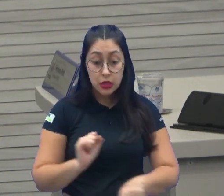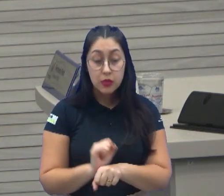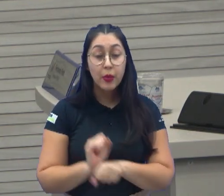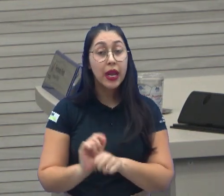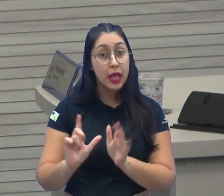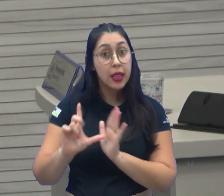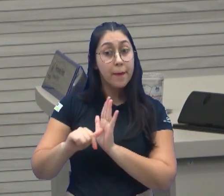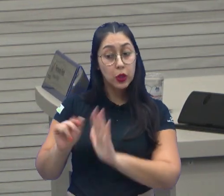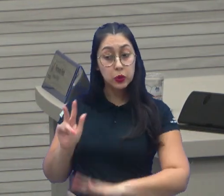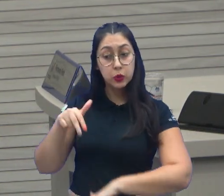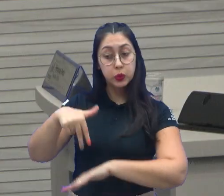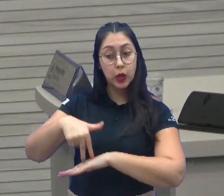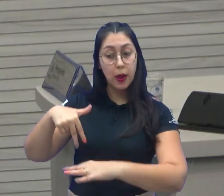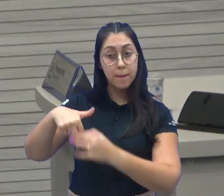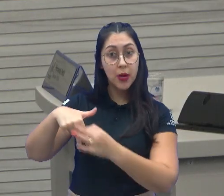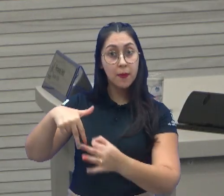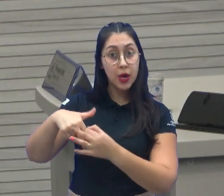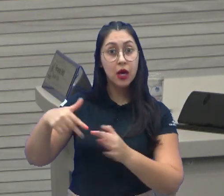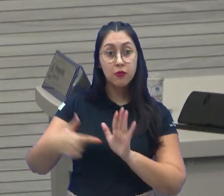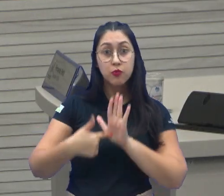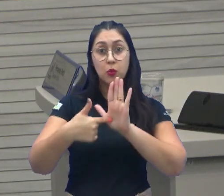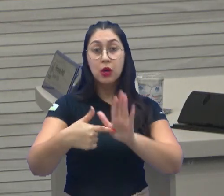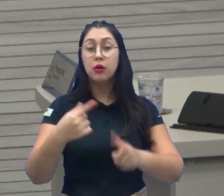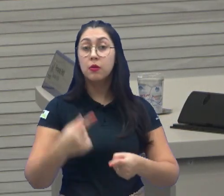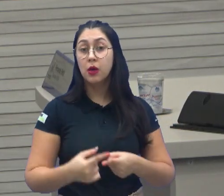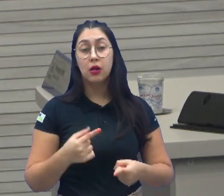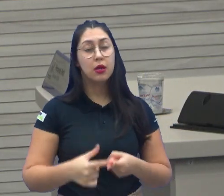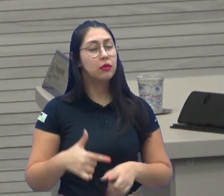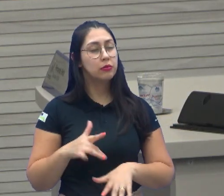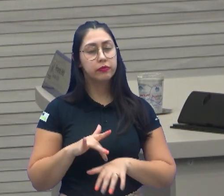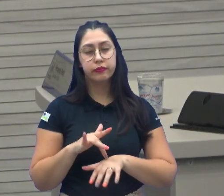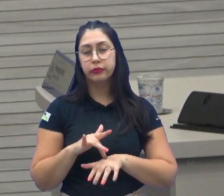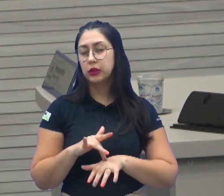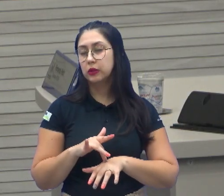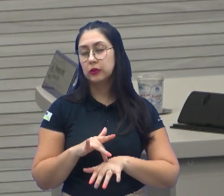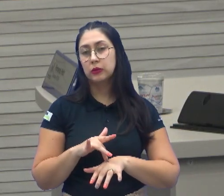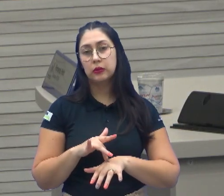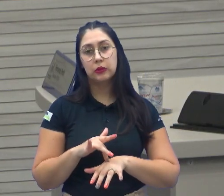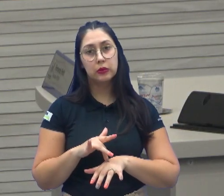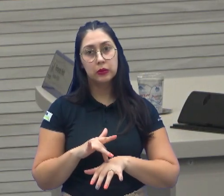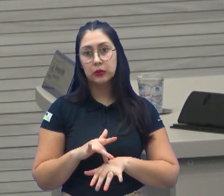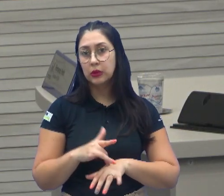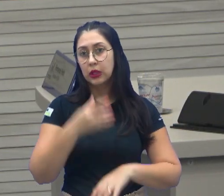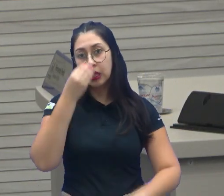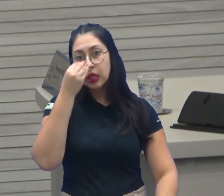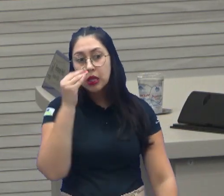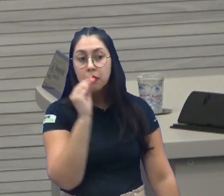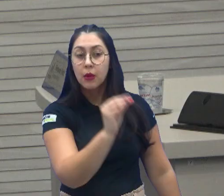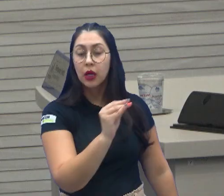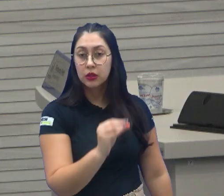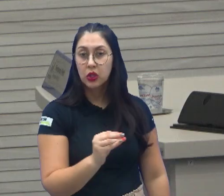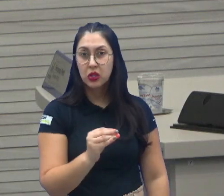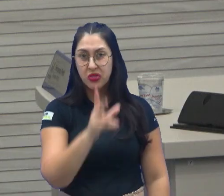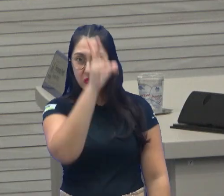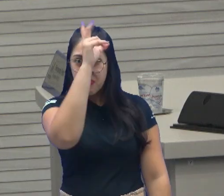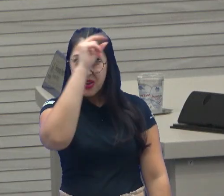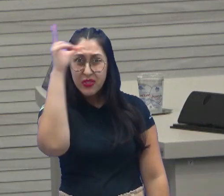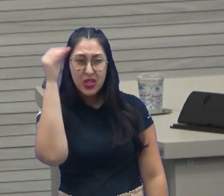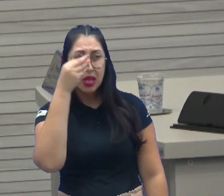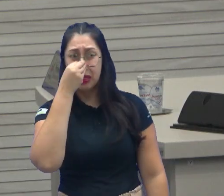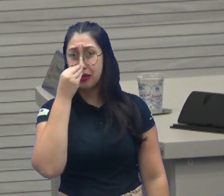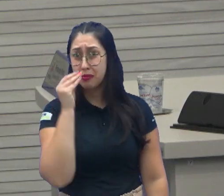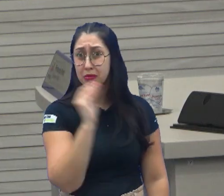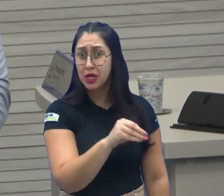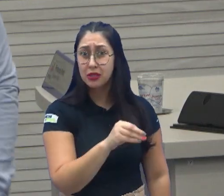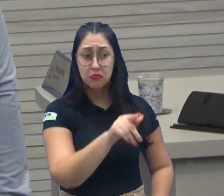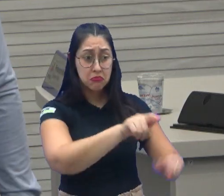esse vídeo, porque é inaceitável o descaso desse governo em relação aos que